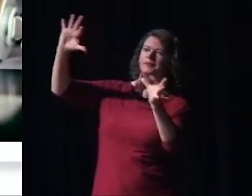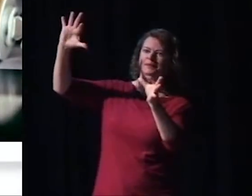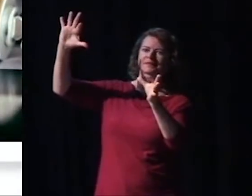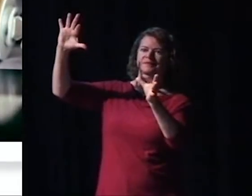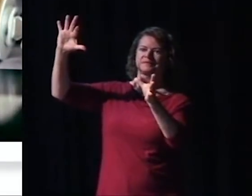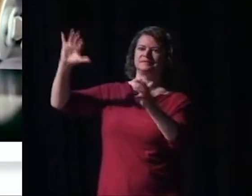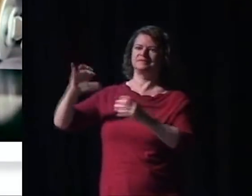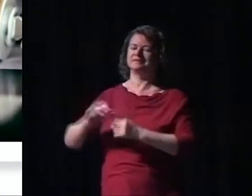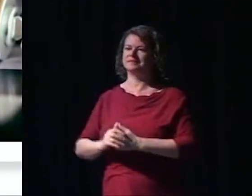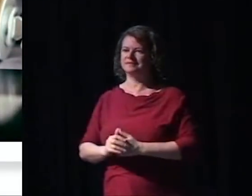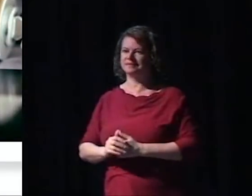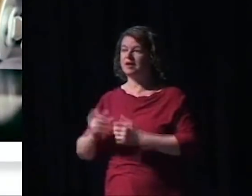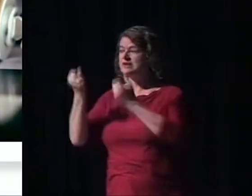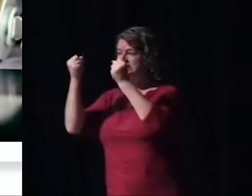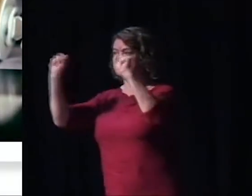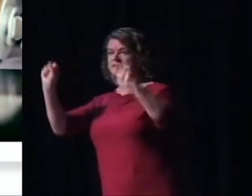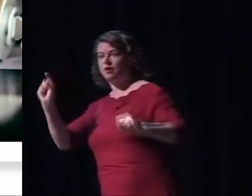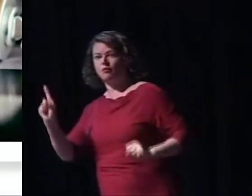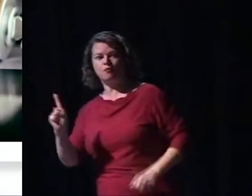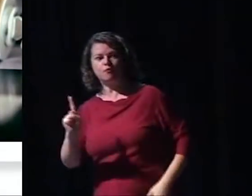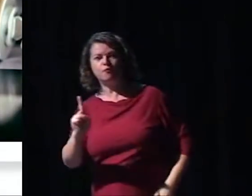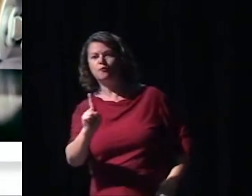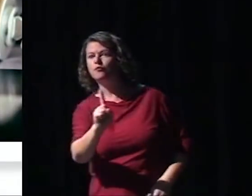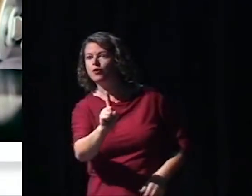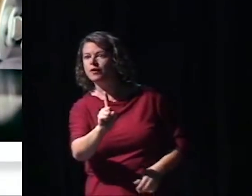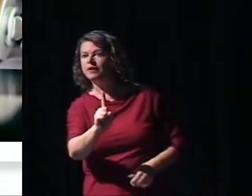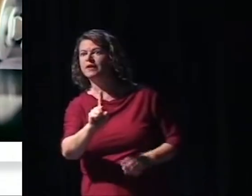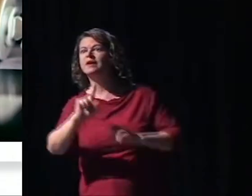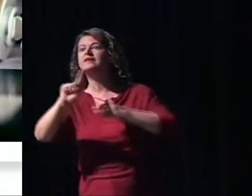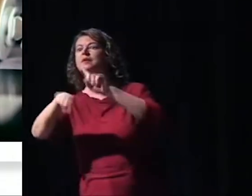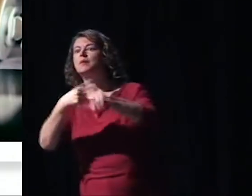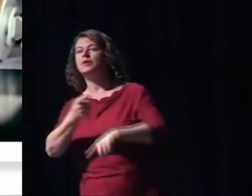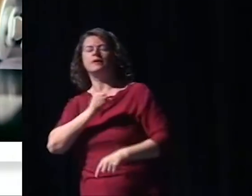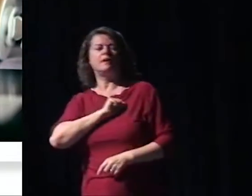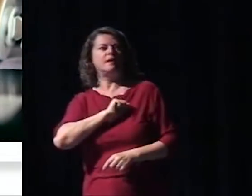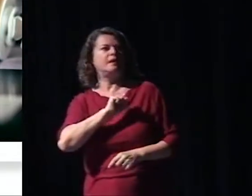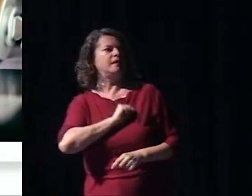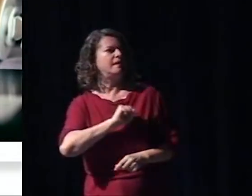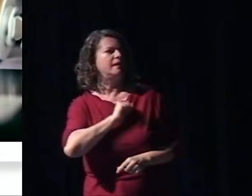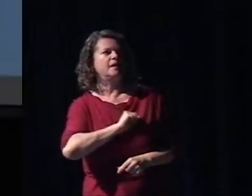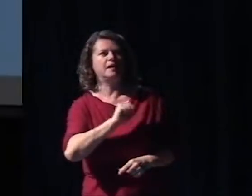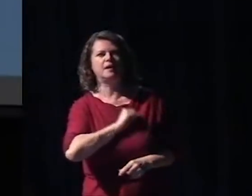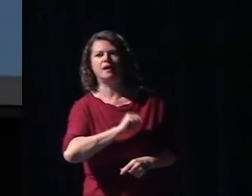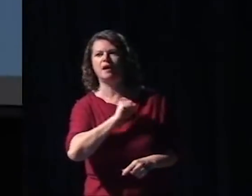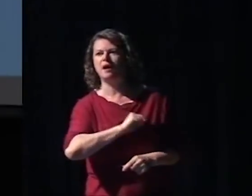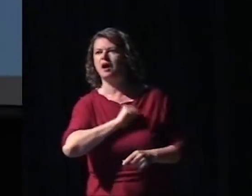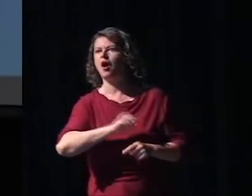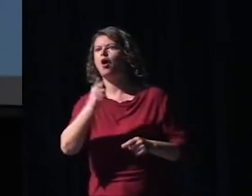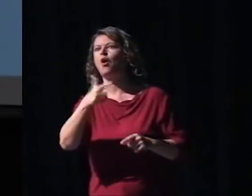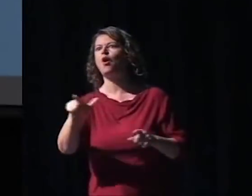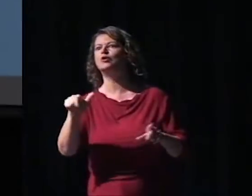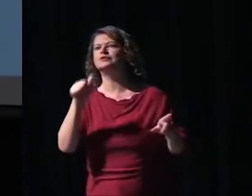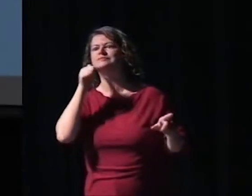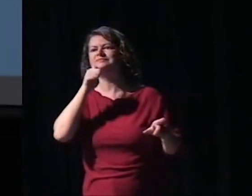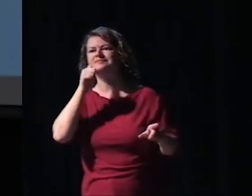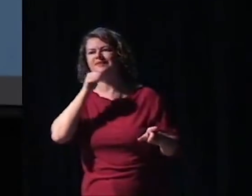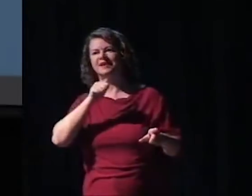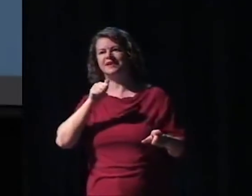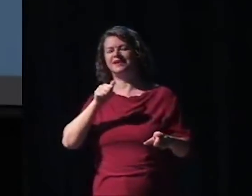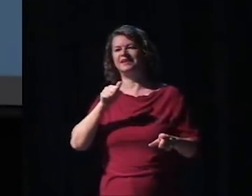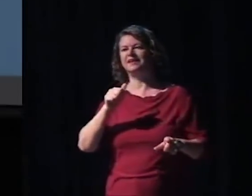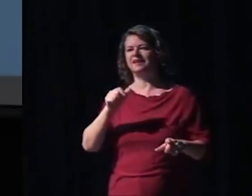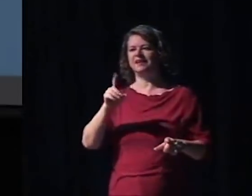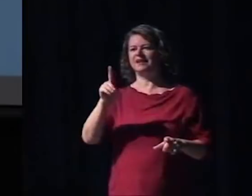se apaixonou a uma mulher do vale de Soreque, cujo nome era Dalila, era uma cortesã.